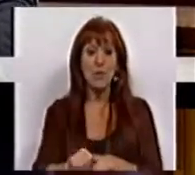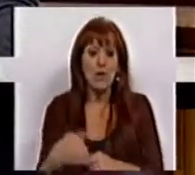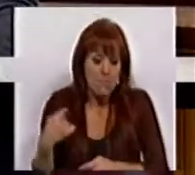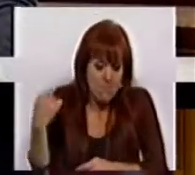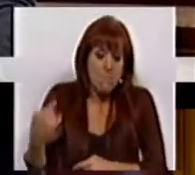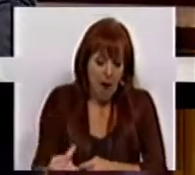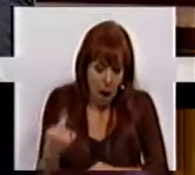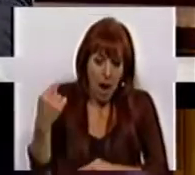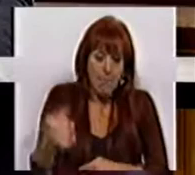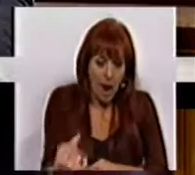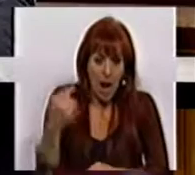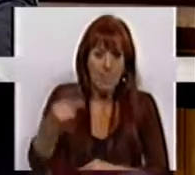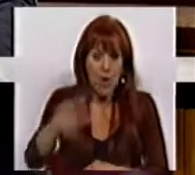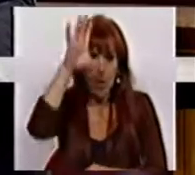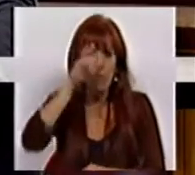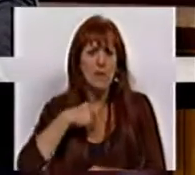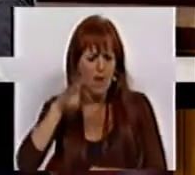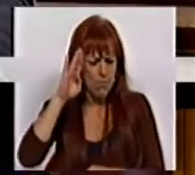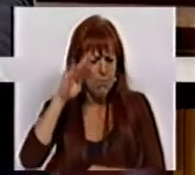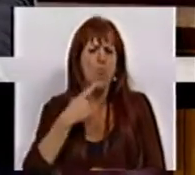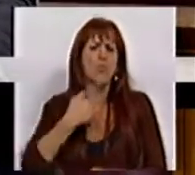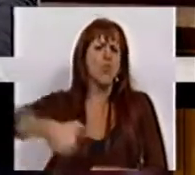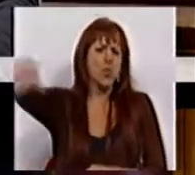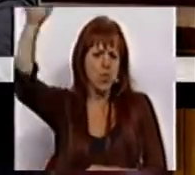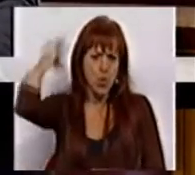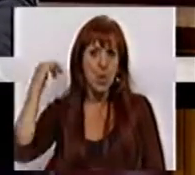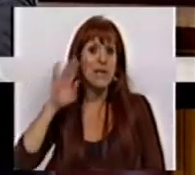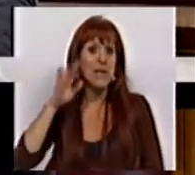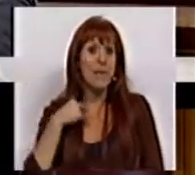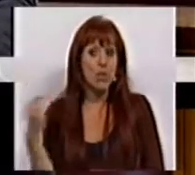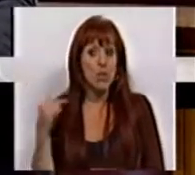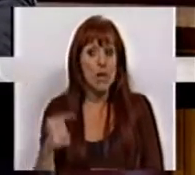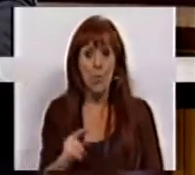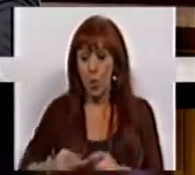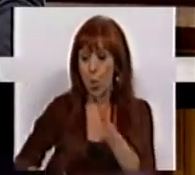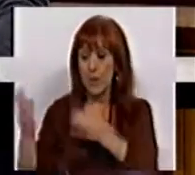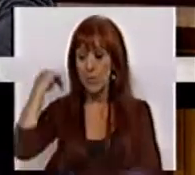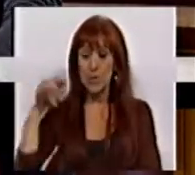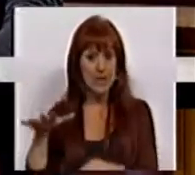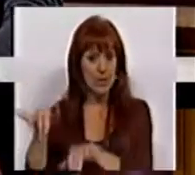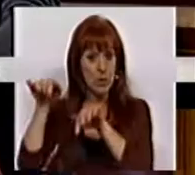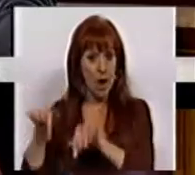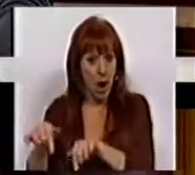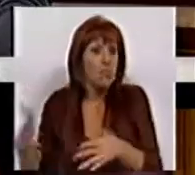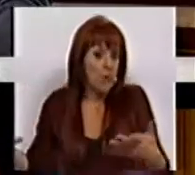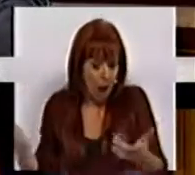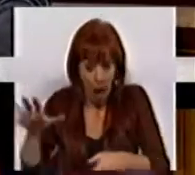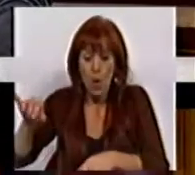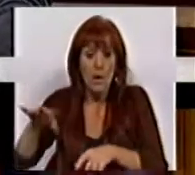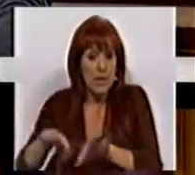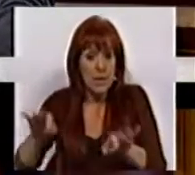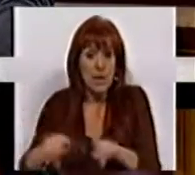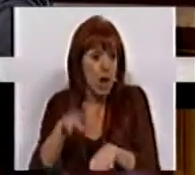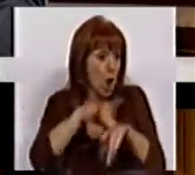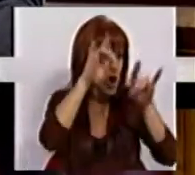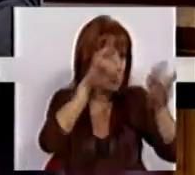situação recorrente e o Governo sabia há muito tempo, sabia há pelo menos um ano que esta situação está a ocorrer,